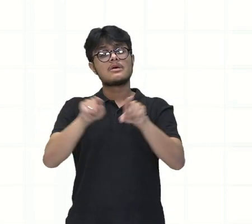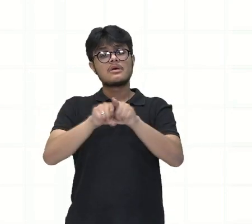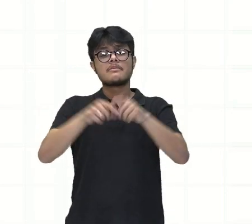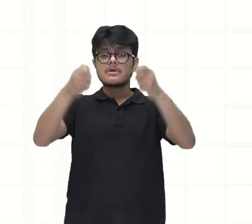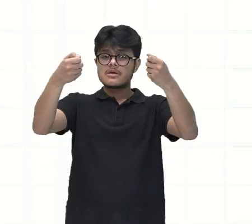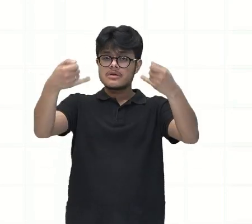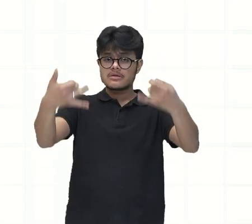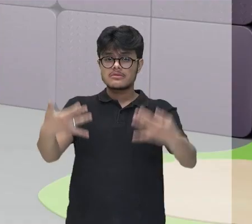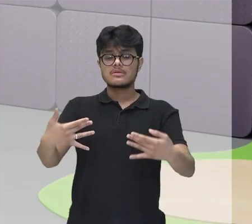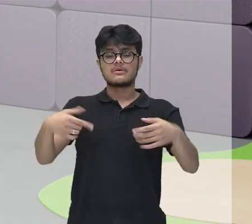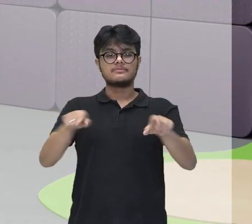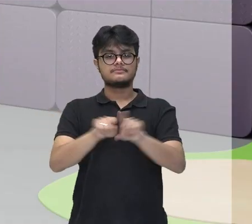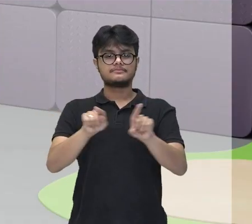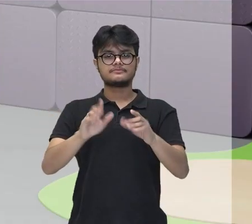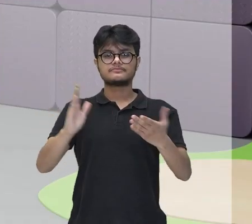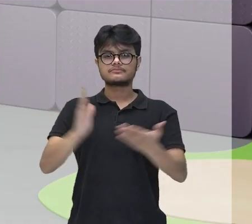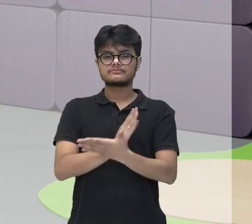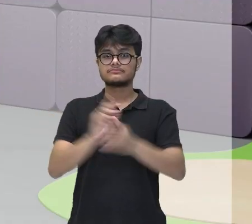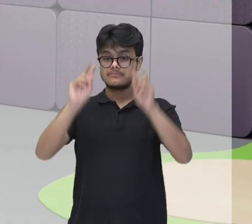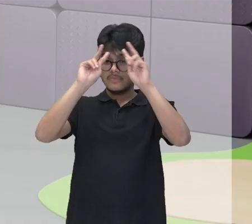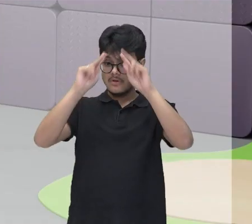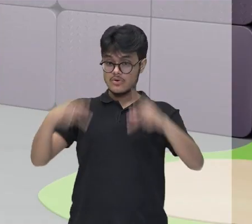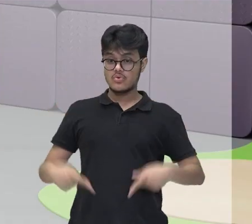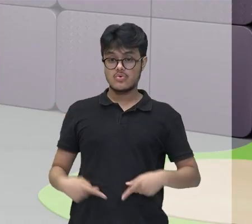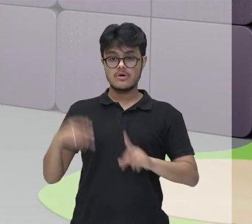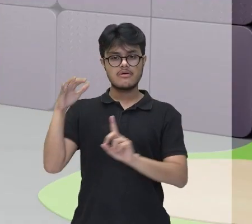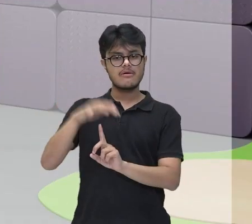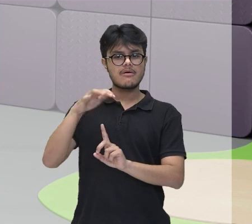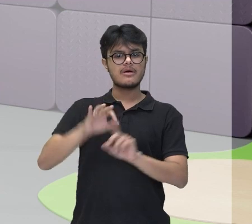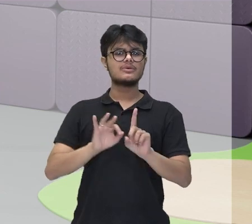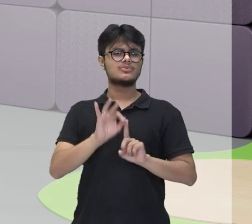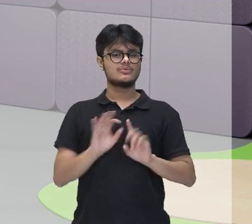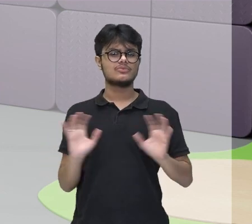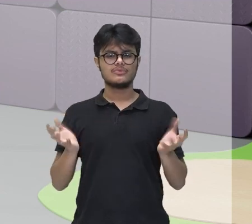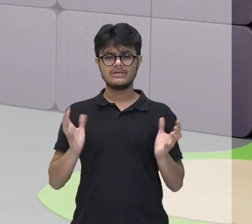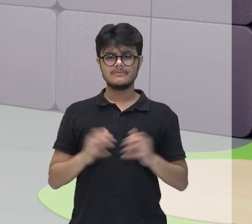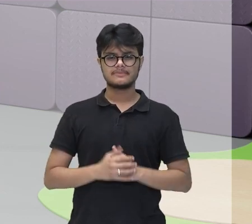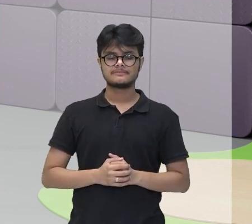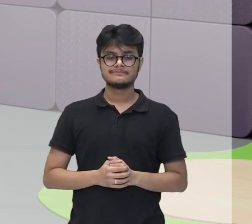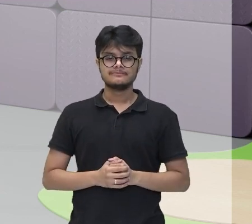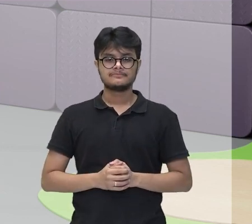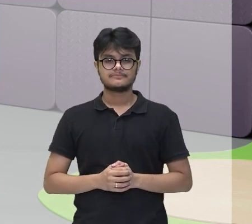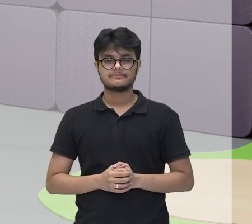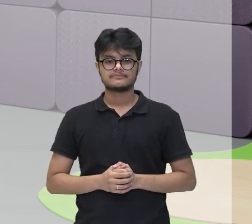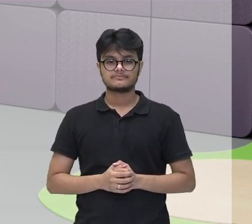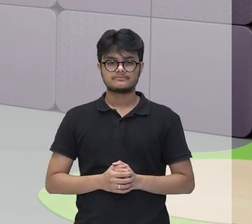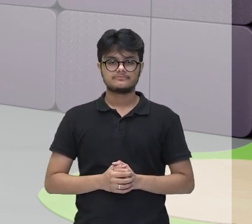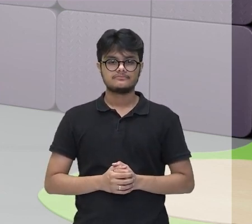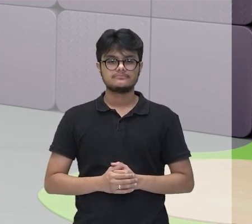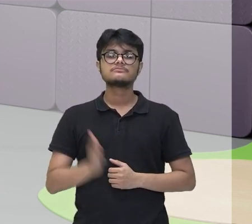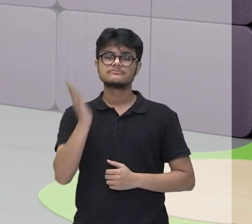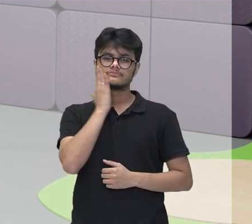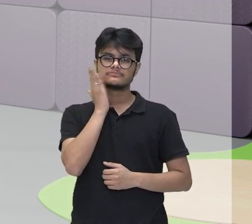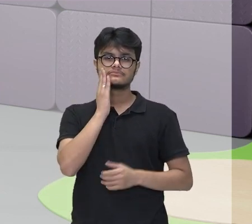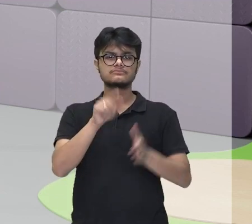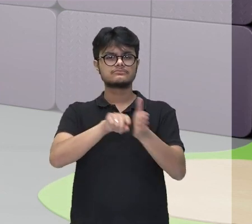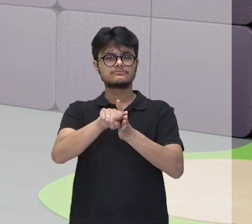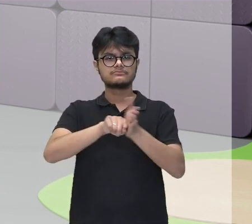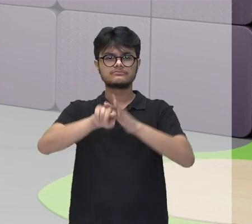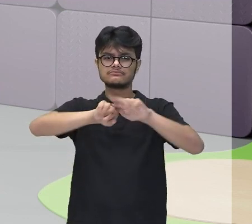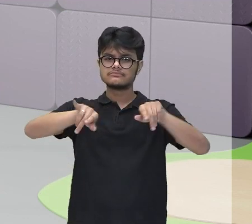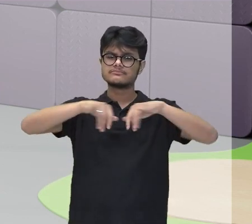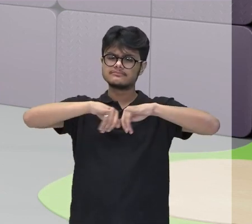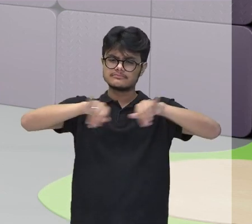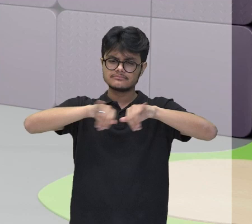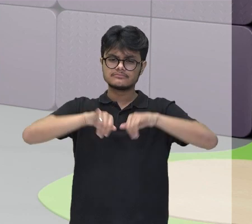as influências da ação humana. Nós sabemos e já temos muitas pesquisas e divulgação aí